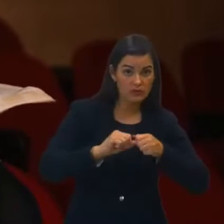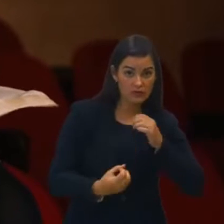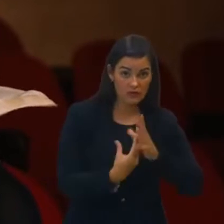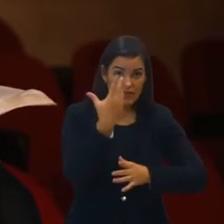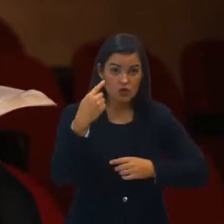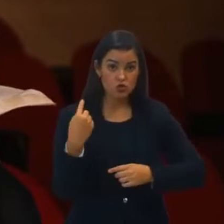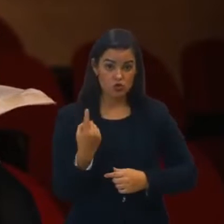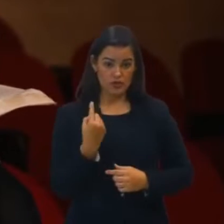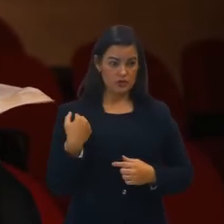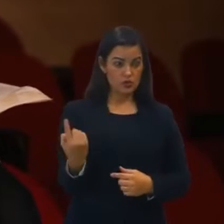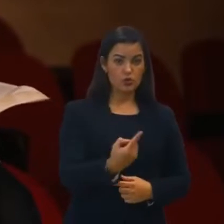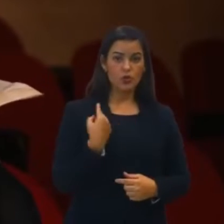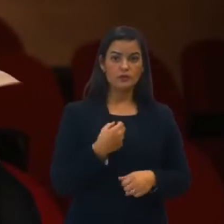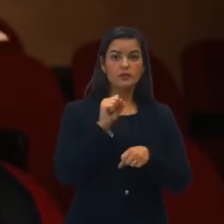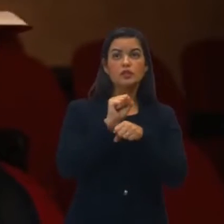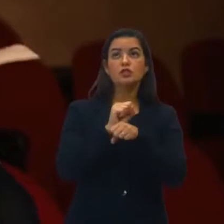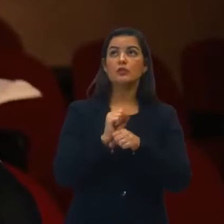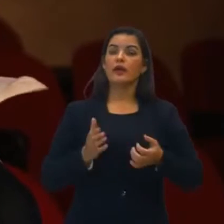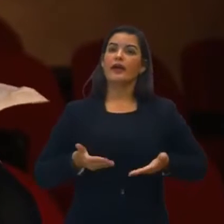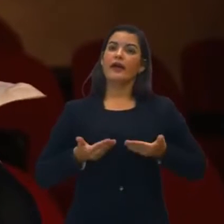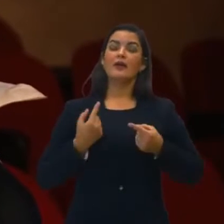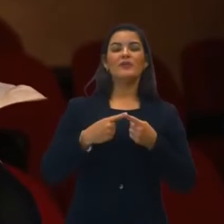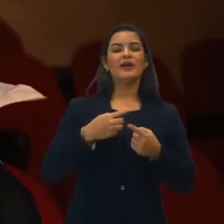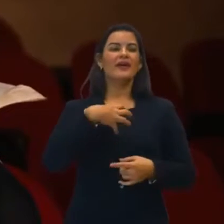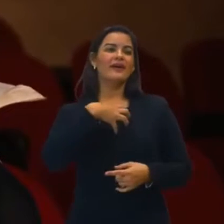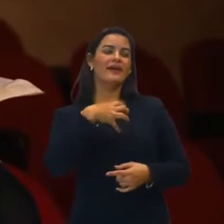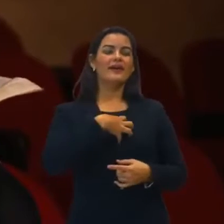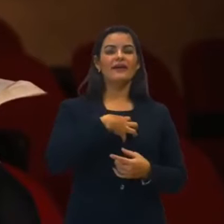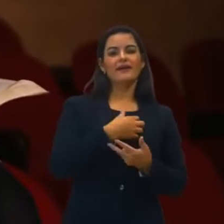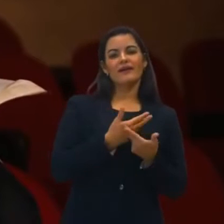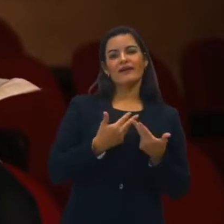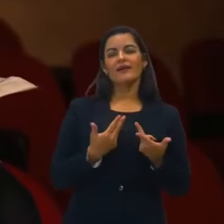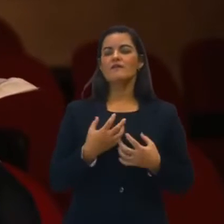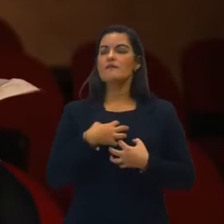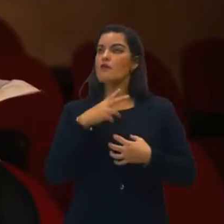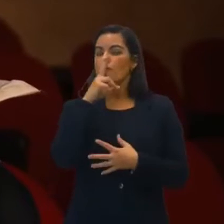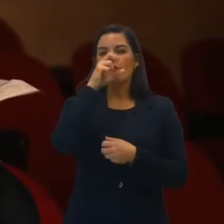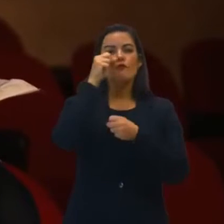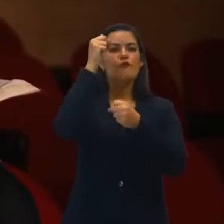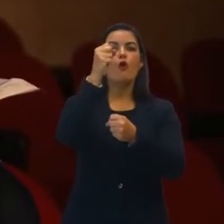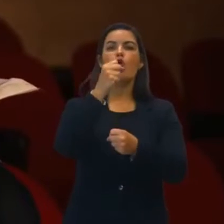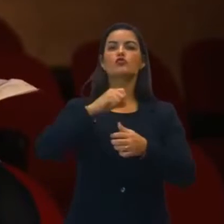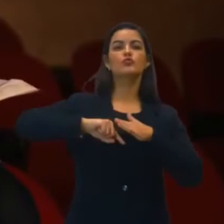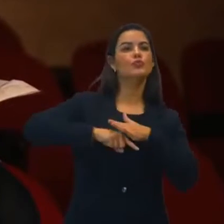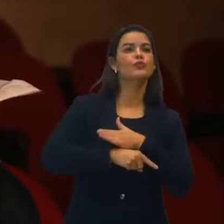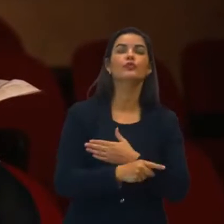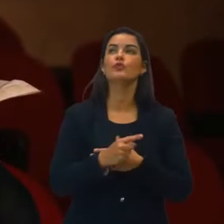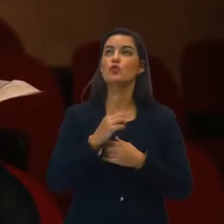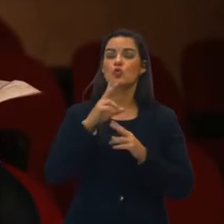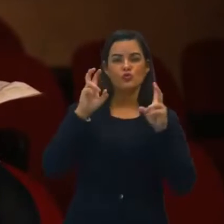Nós não aguardamos um avivamento porque temos sentimentos fortes e anelos profundos acerca